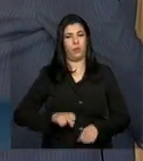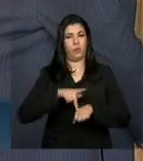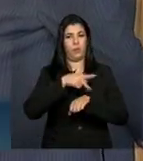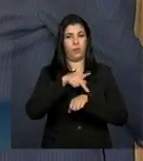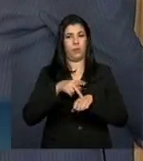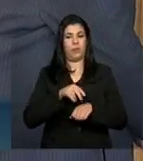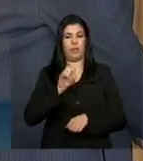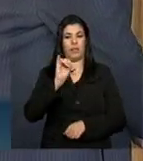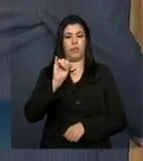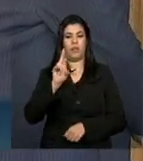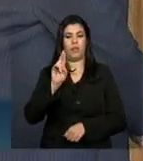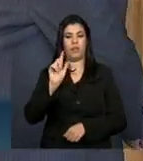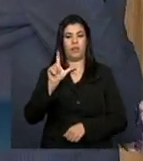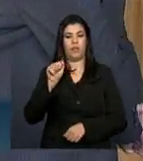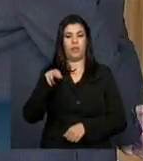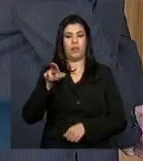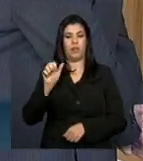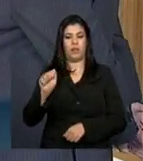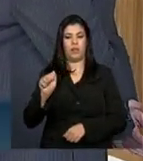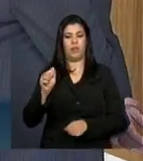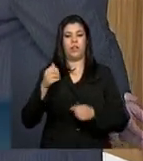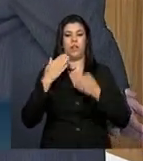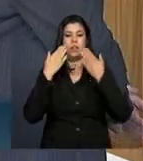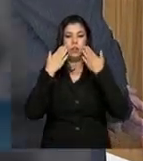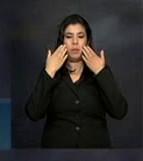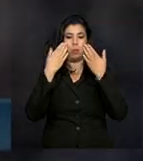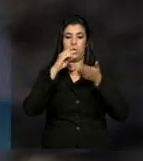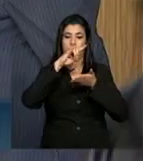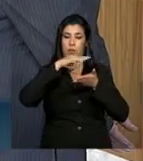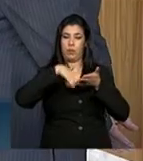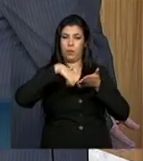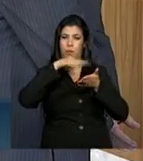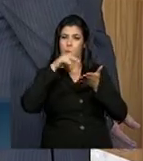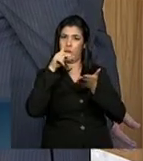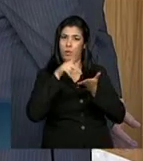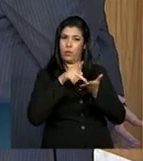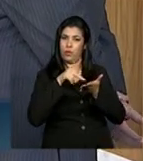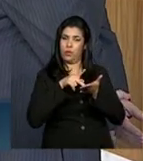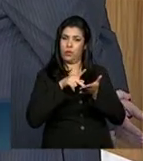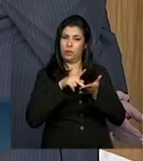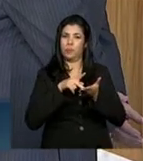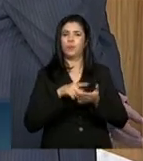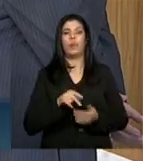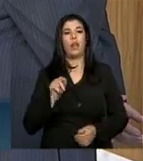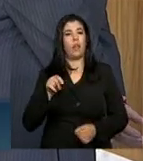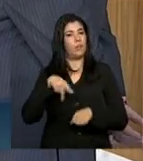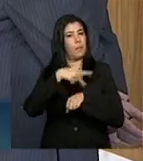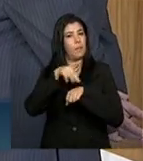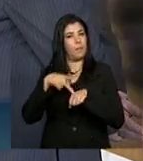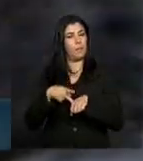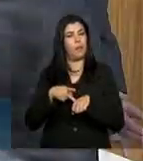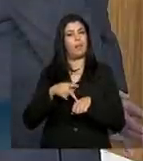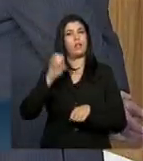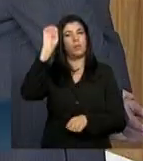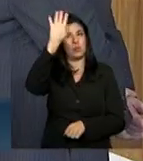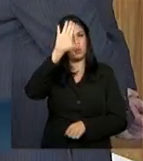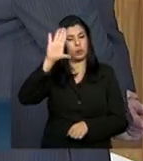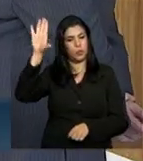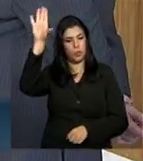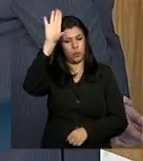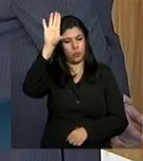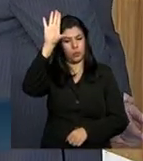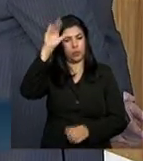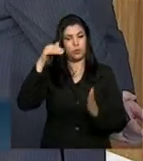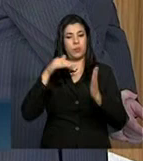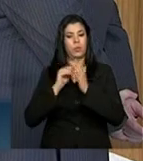que entrega a carta credencial à presidenta Dilma. Irlanda, que é um país europeu.